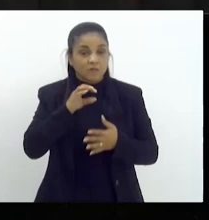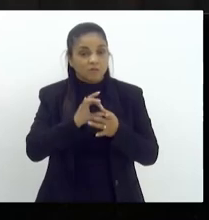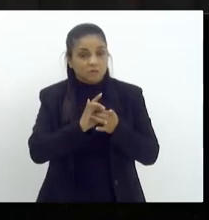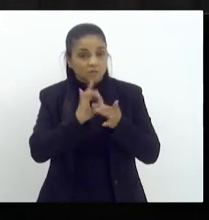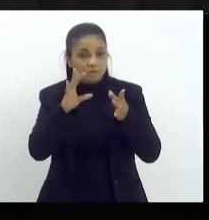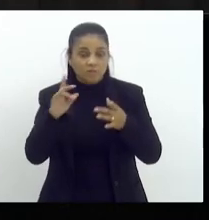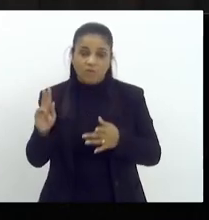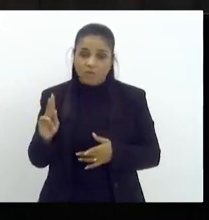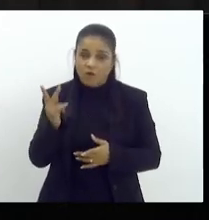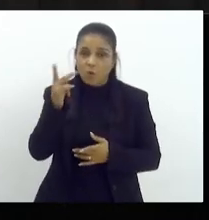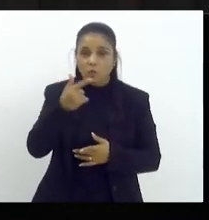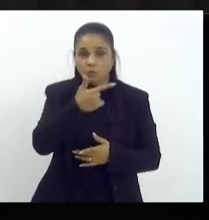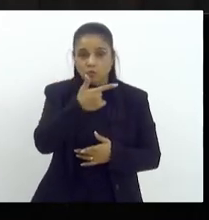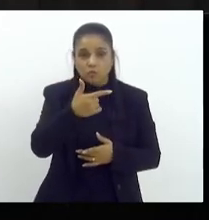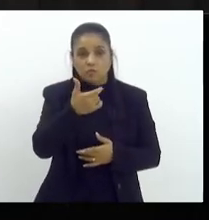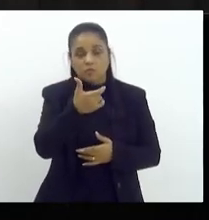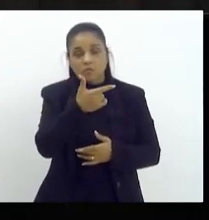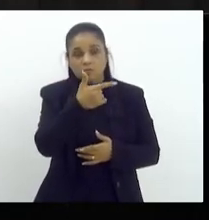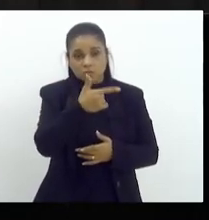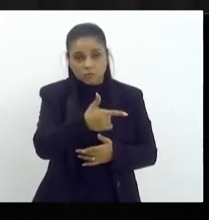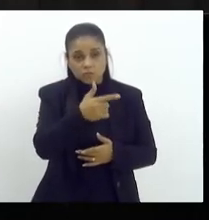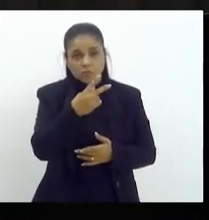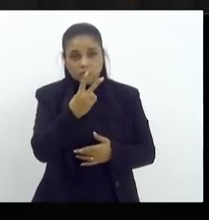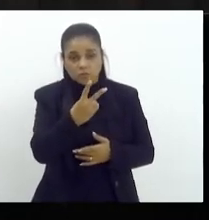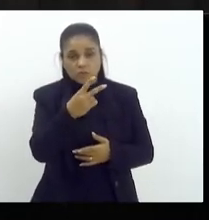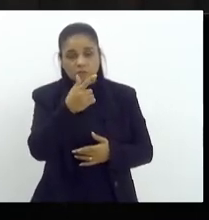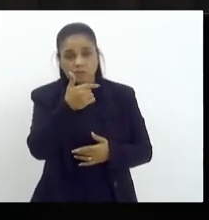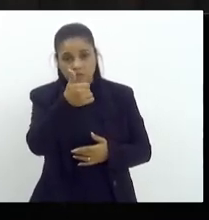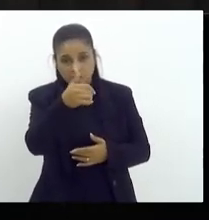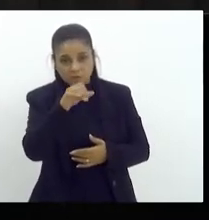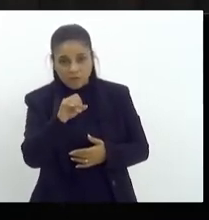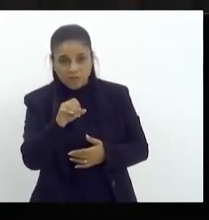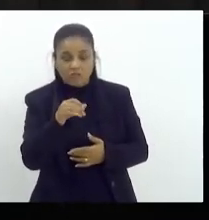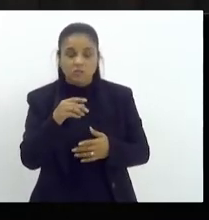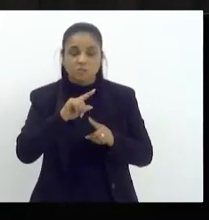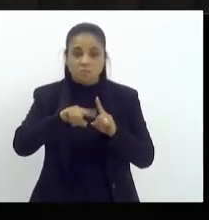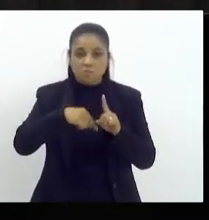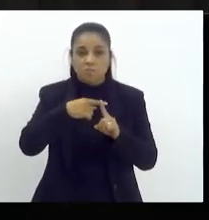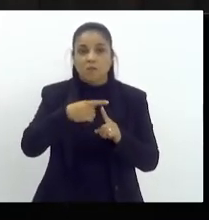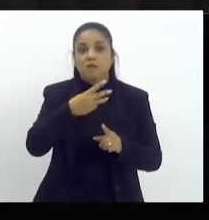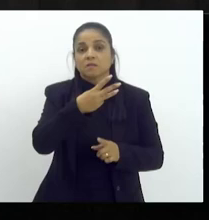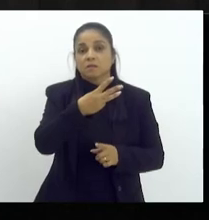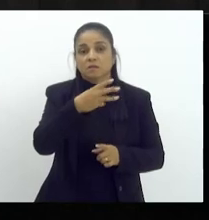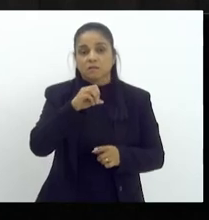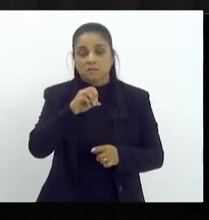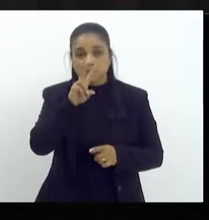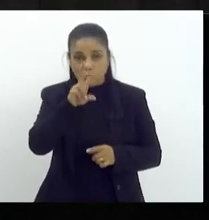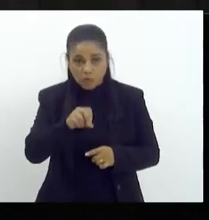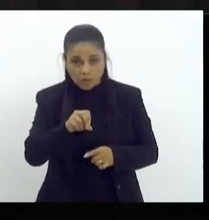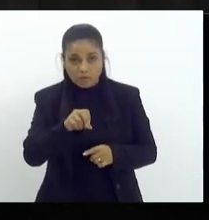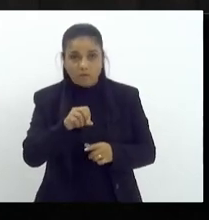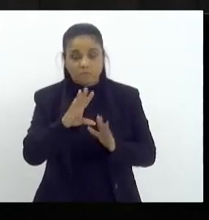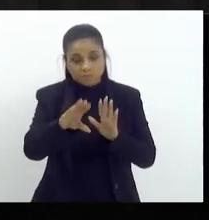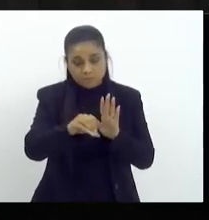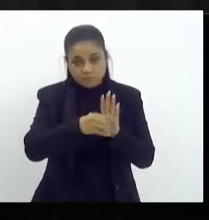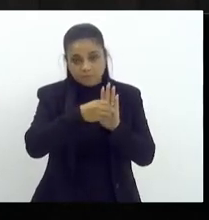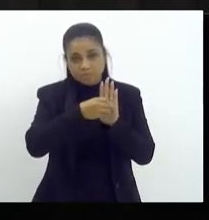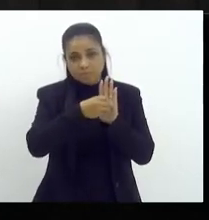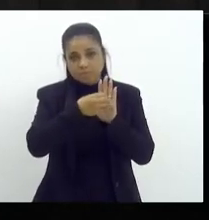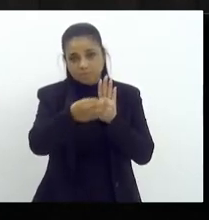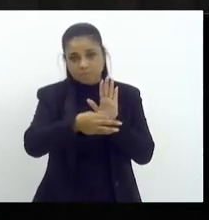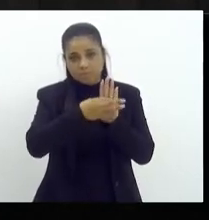o valor de 210 para 350 para participar o programa então a emenda proposta pela bancada